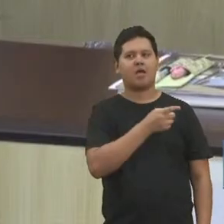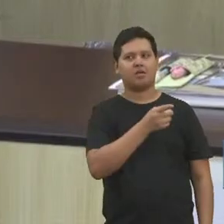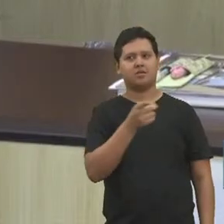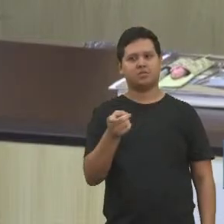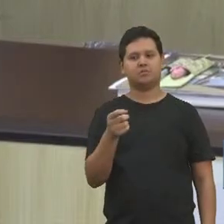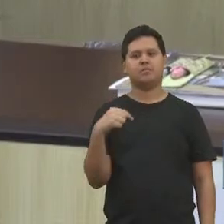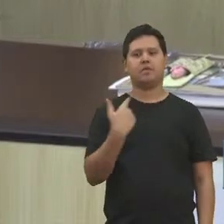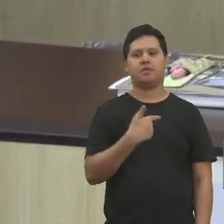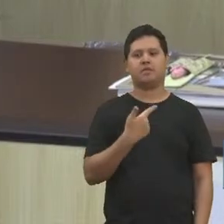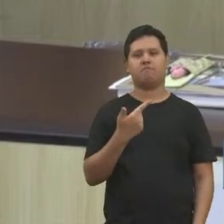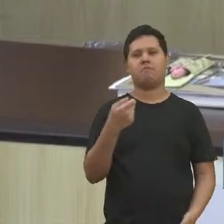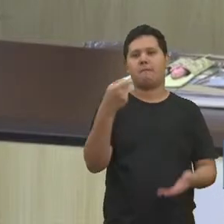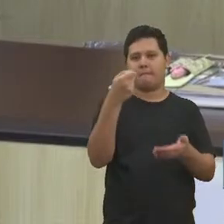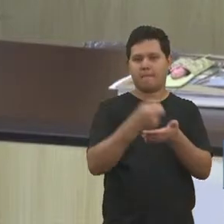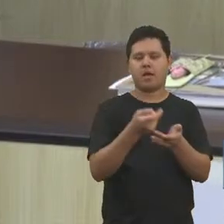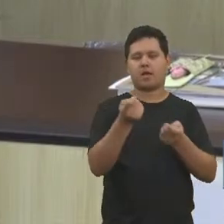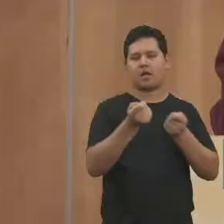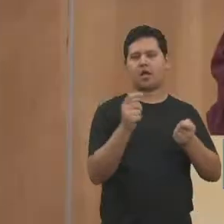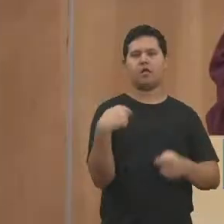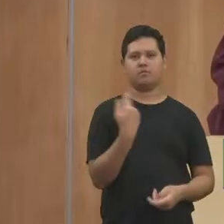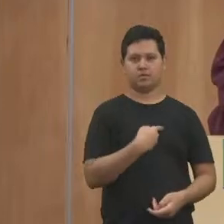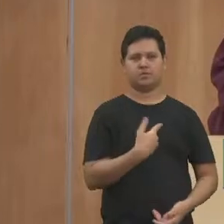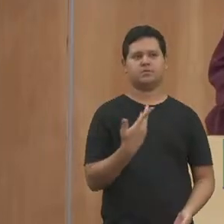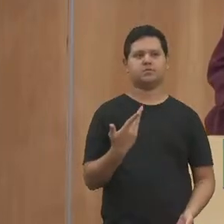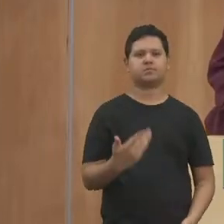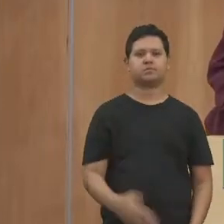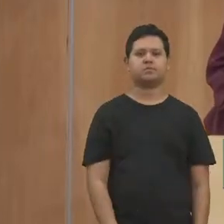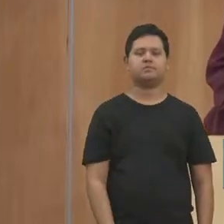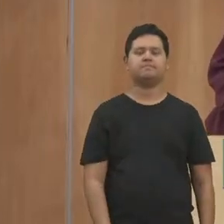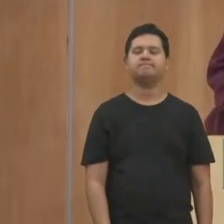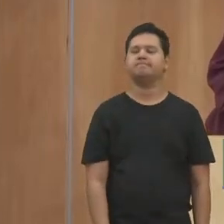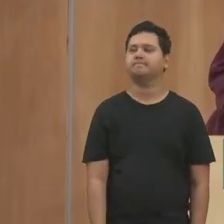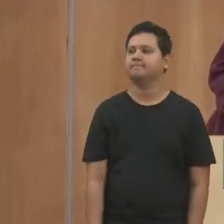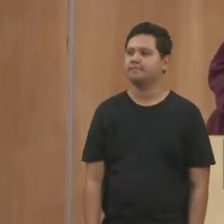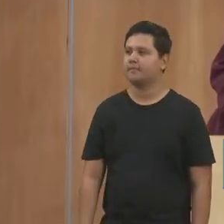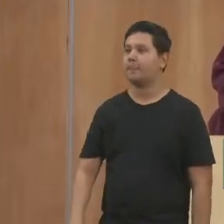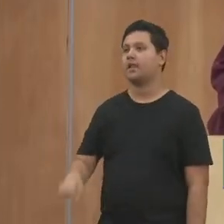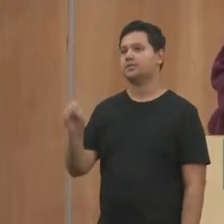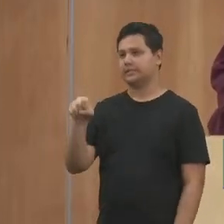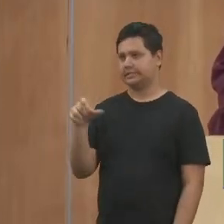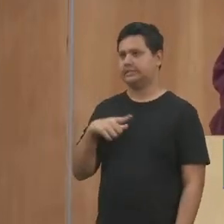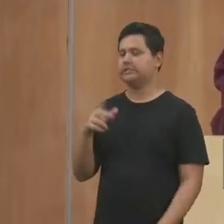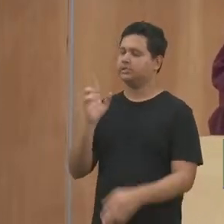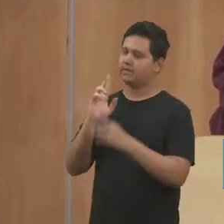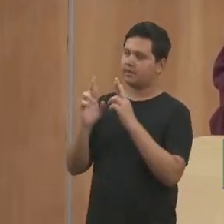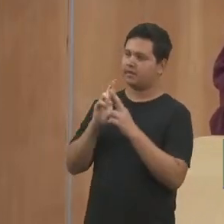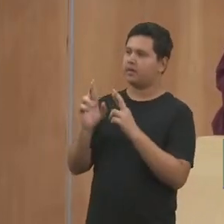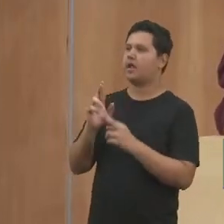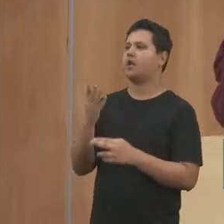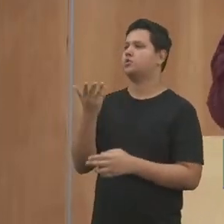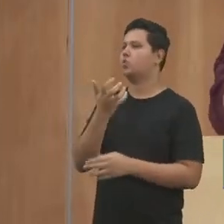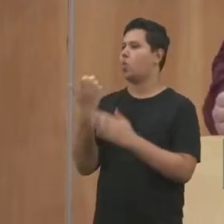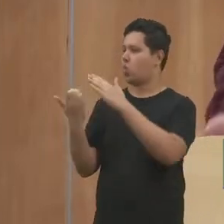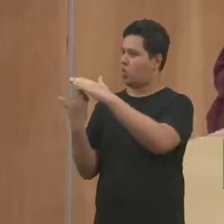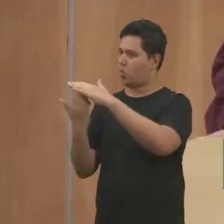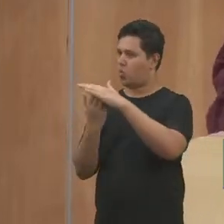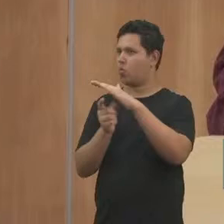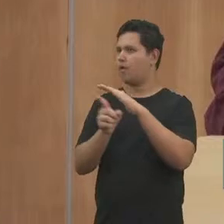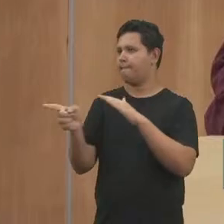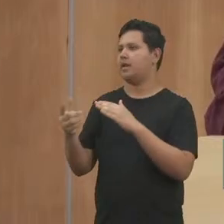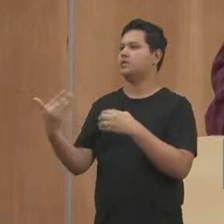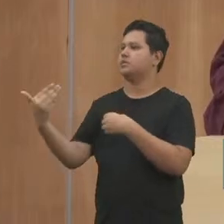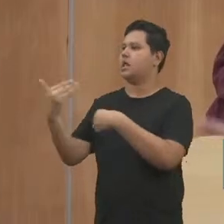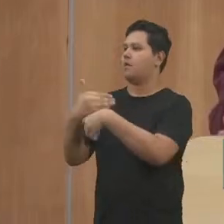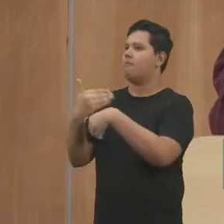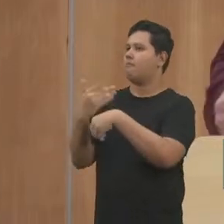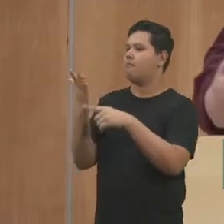desconto para acertar os seus tributos. Perfeito. Estive em reunião com os fiscais do ISS, foi muito produtiva, eles passaram as demandas da